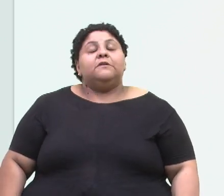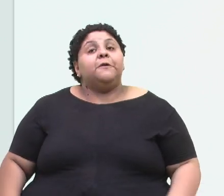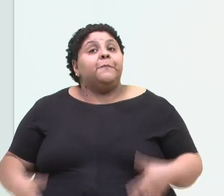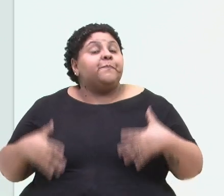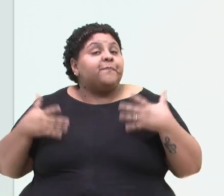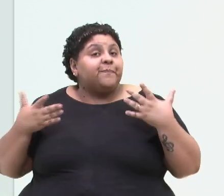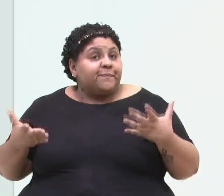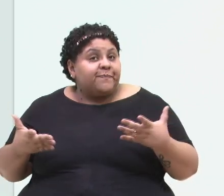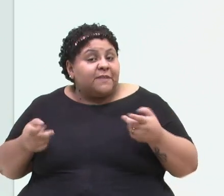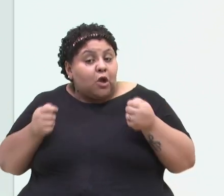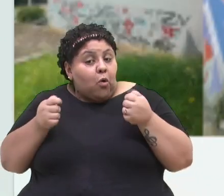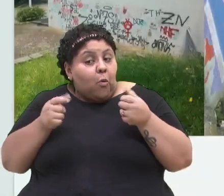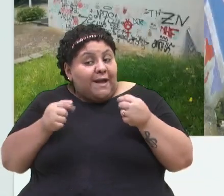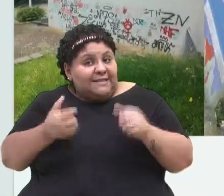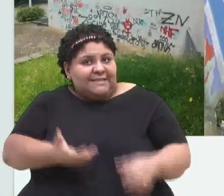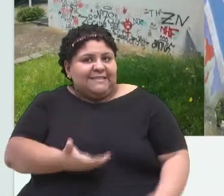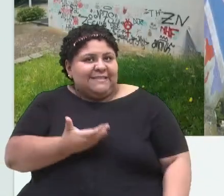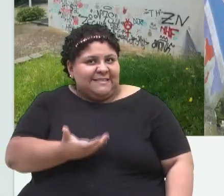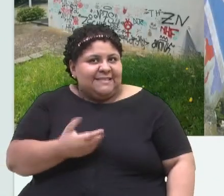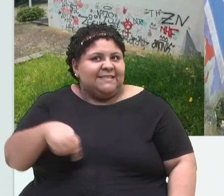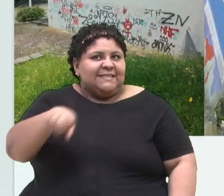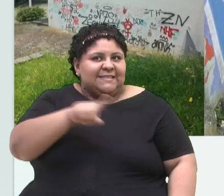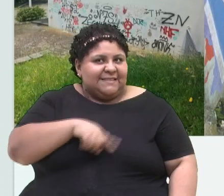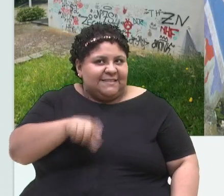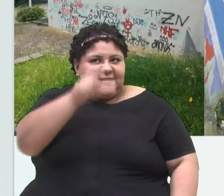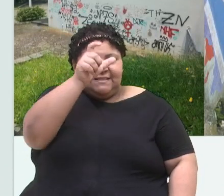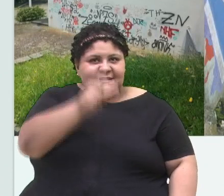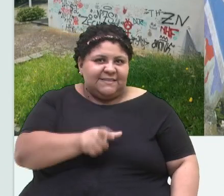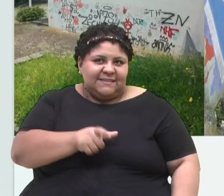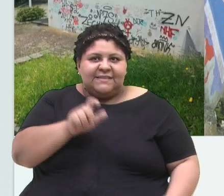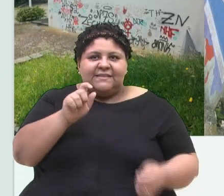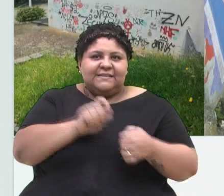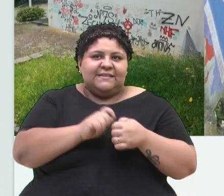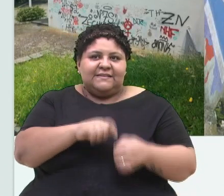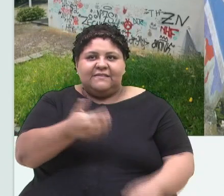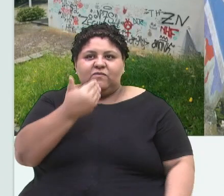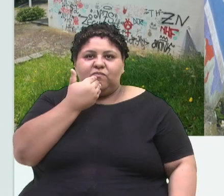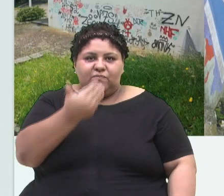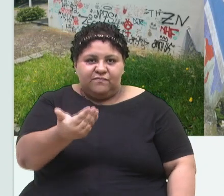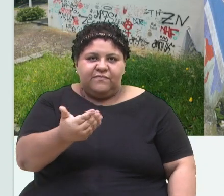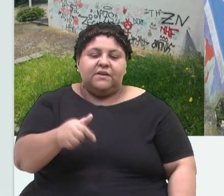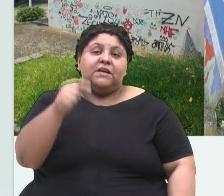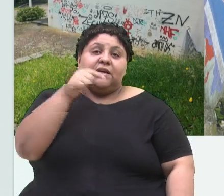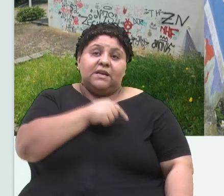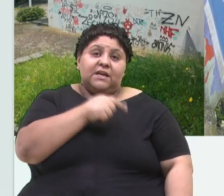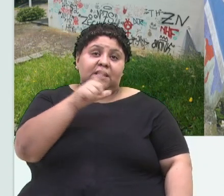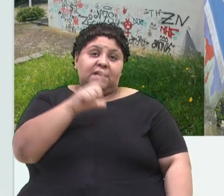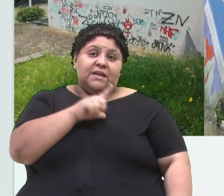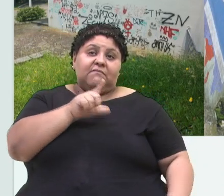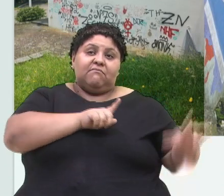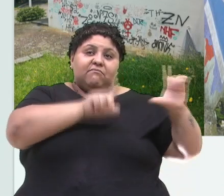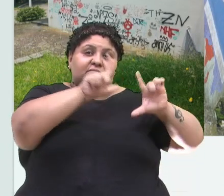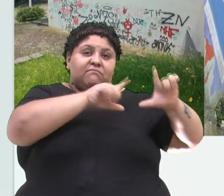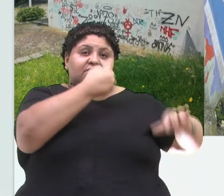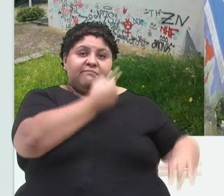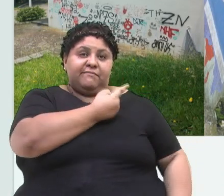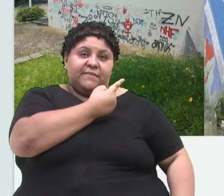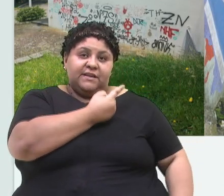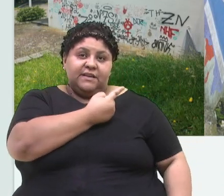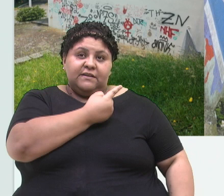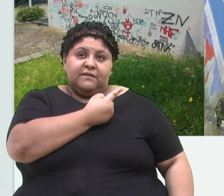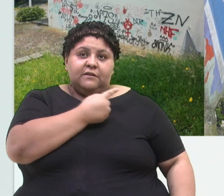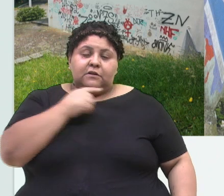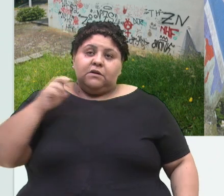Então, como é quase Natal, os caxienses vêm fazendo pedidos. Aqui tem imagens da nossa